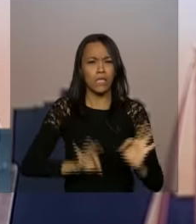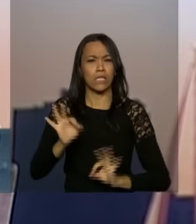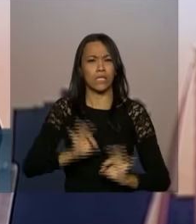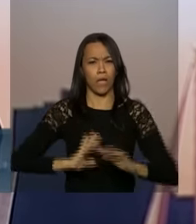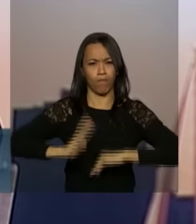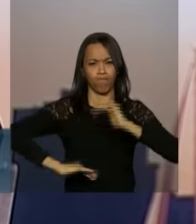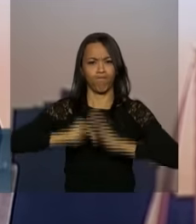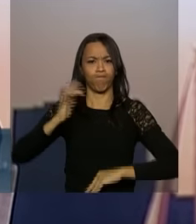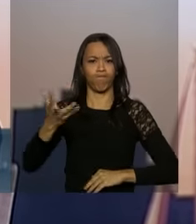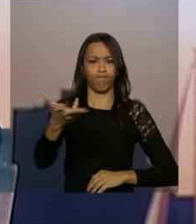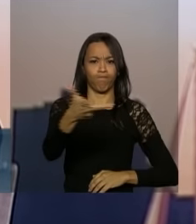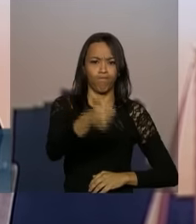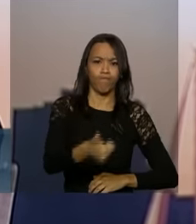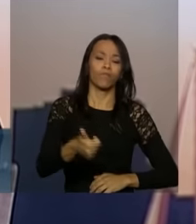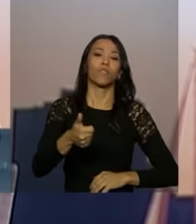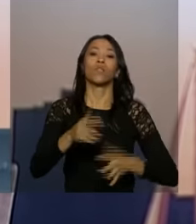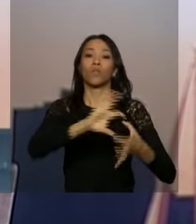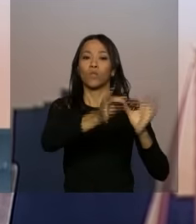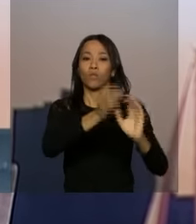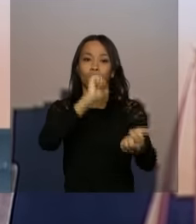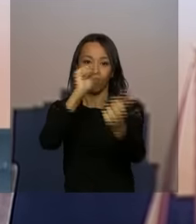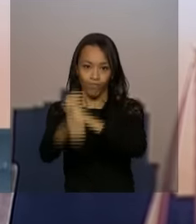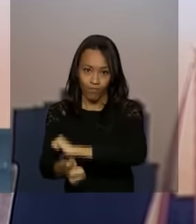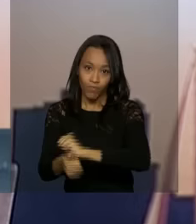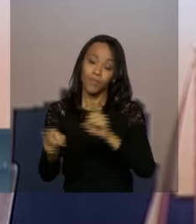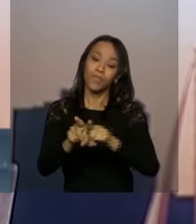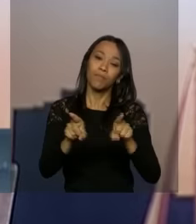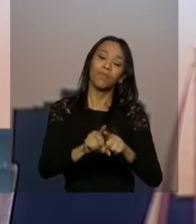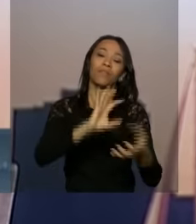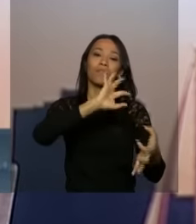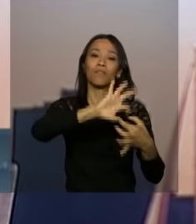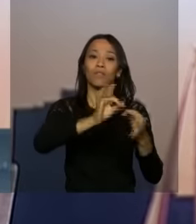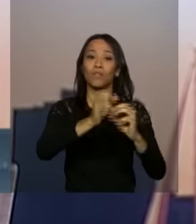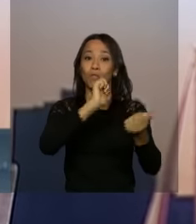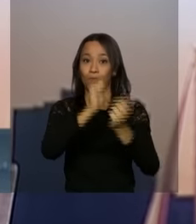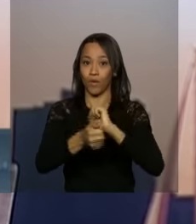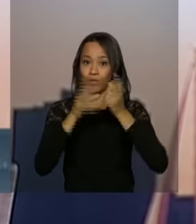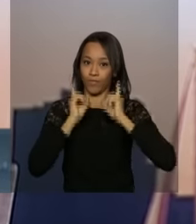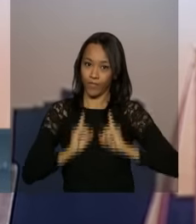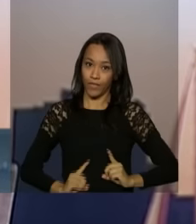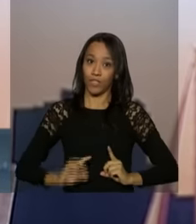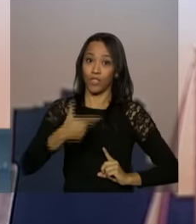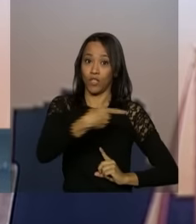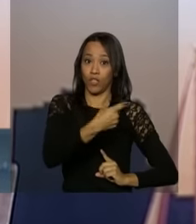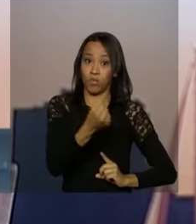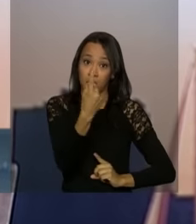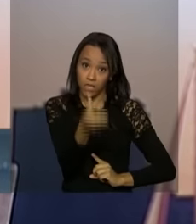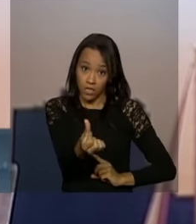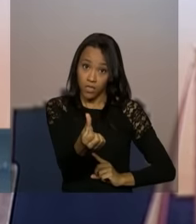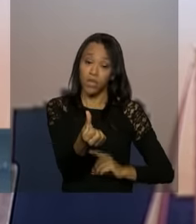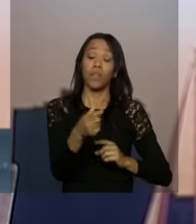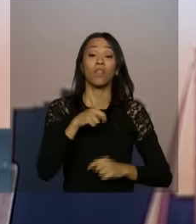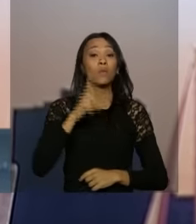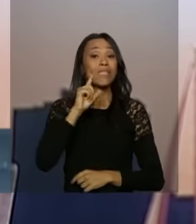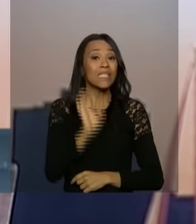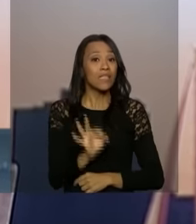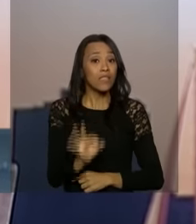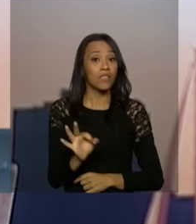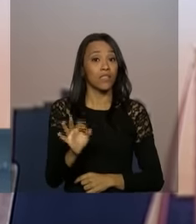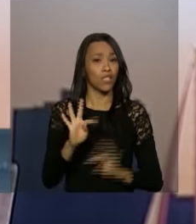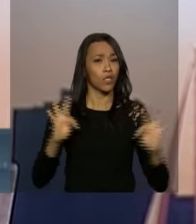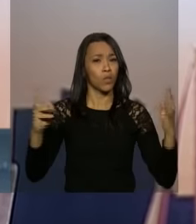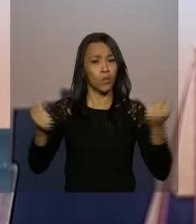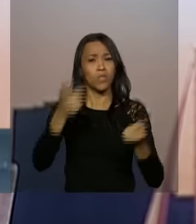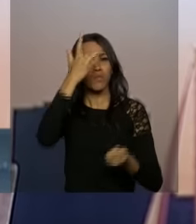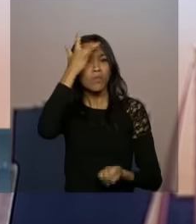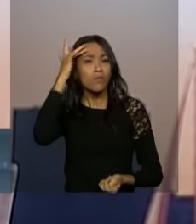Jogos Olímpicos e Paralímpicos de 2016. Eu tenho certeza que todos os que conhecerão